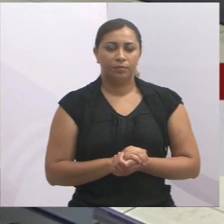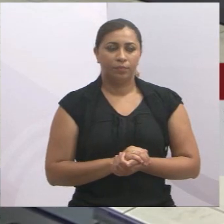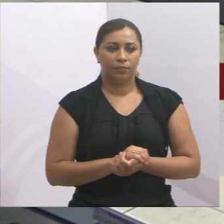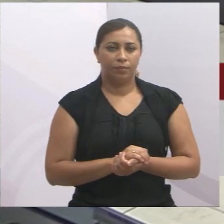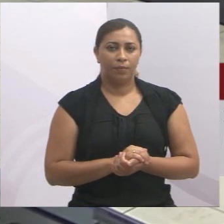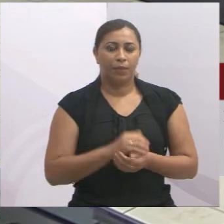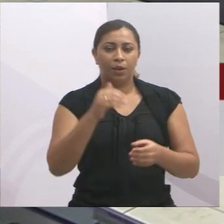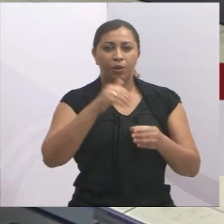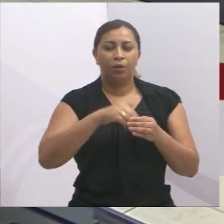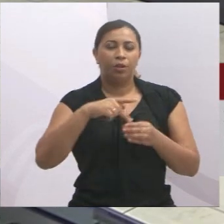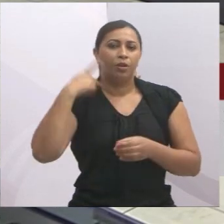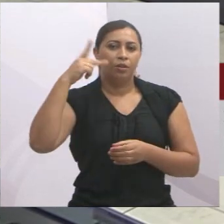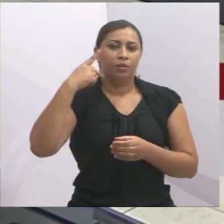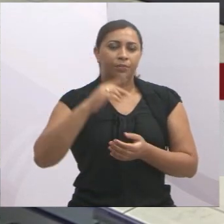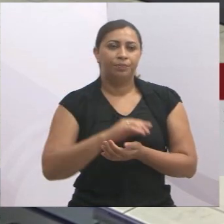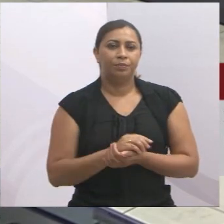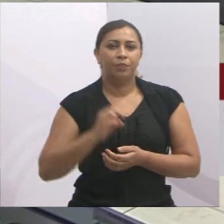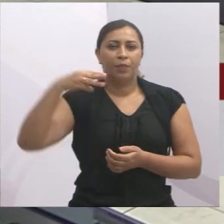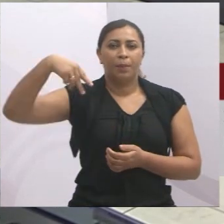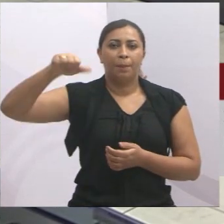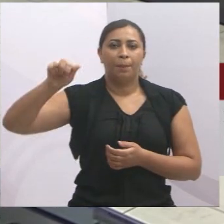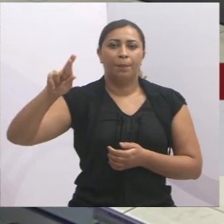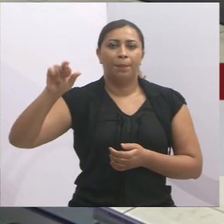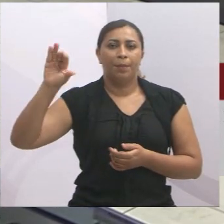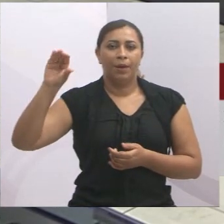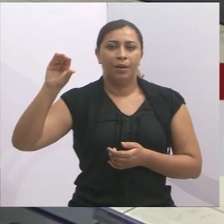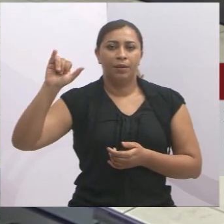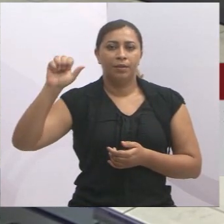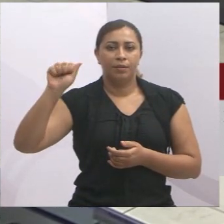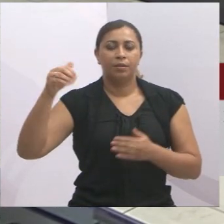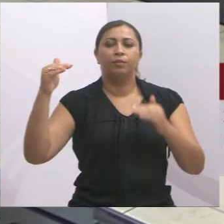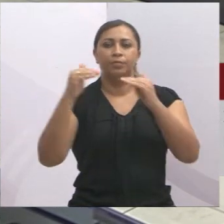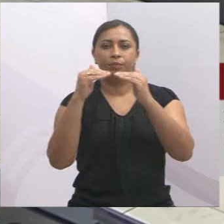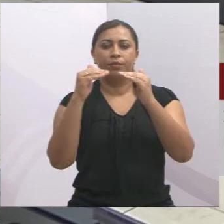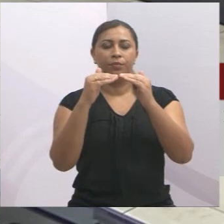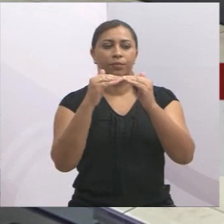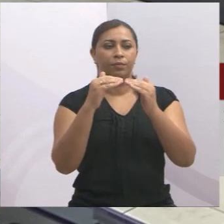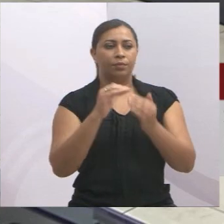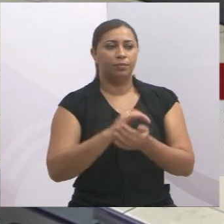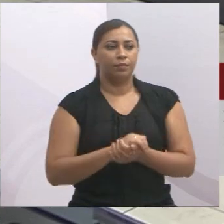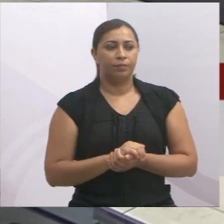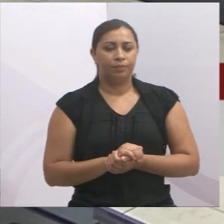Como vota a vereadora doutora Márcia Santos. Favorável.